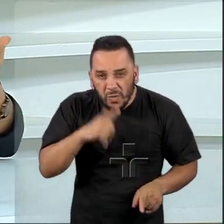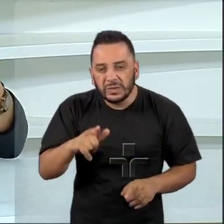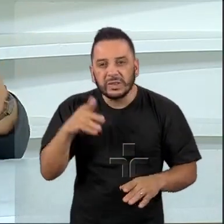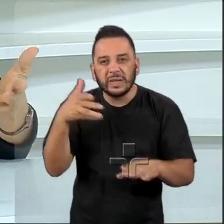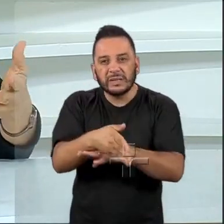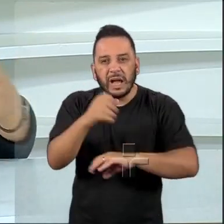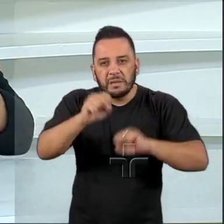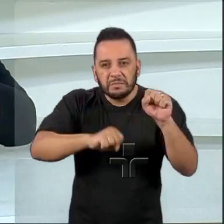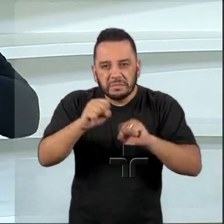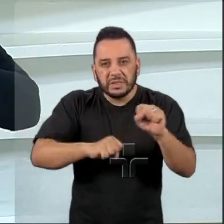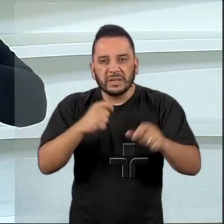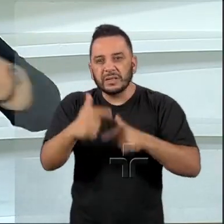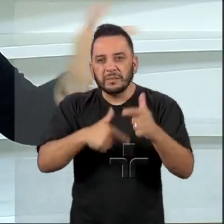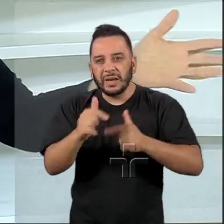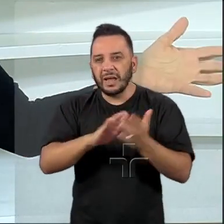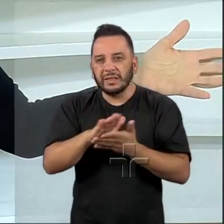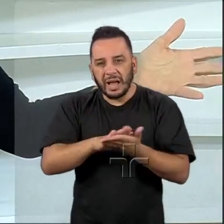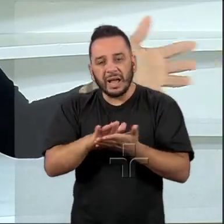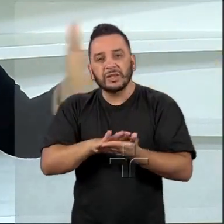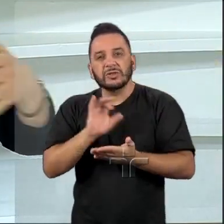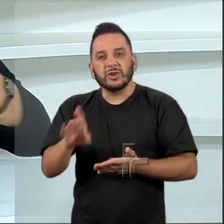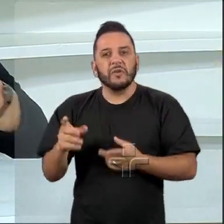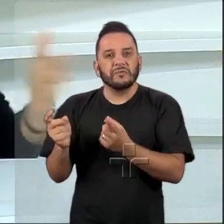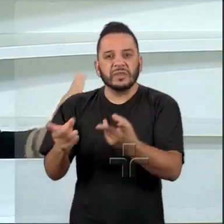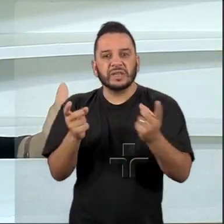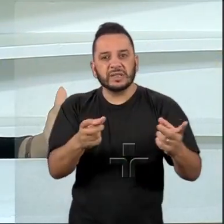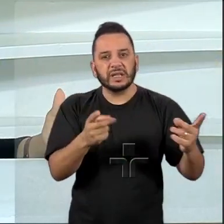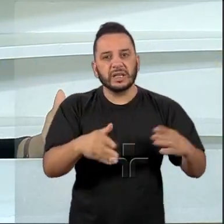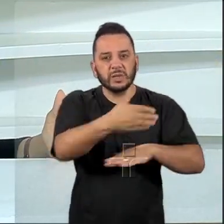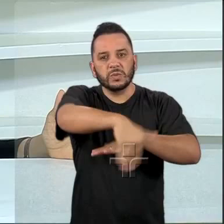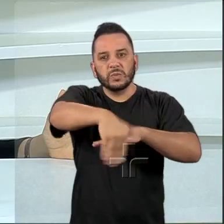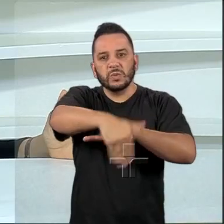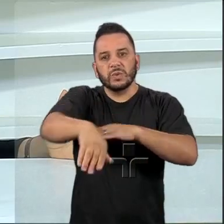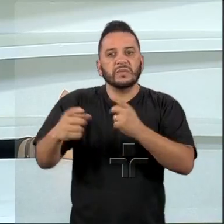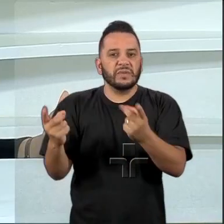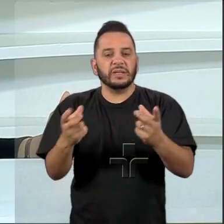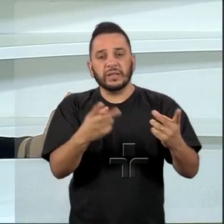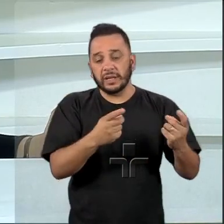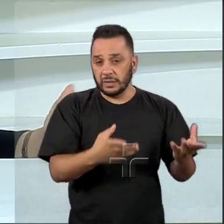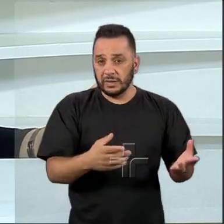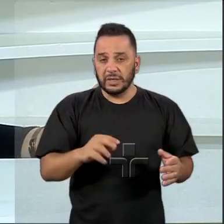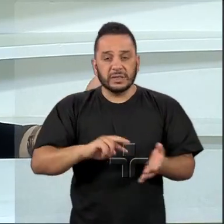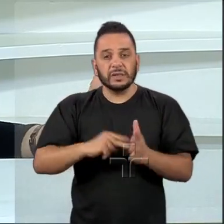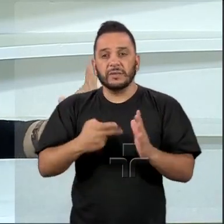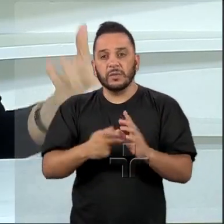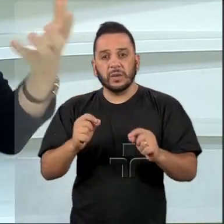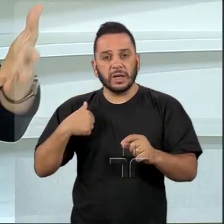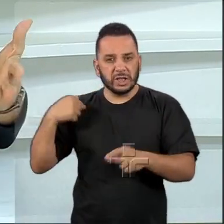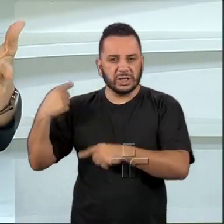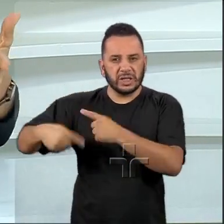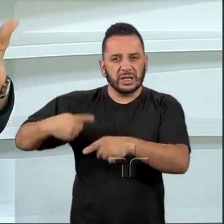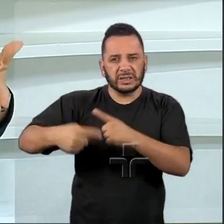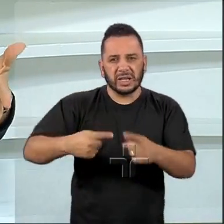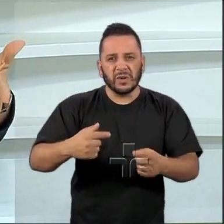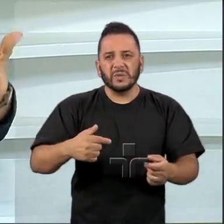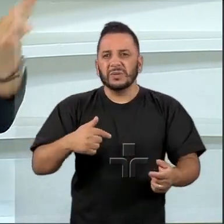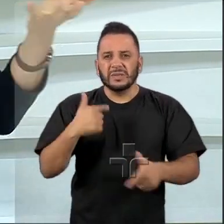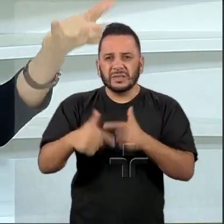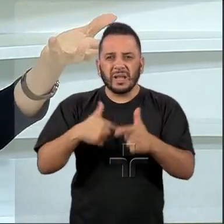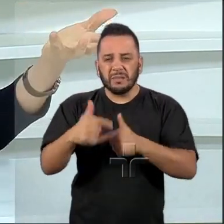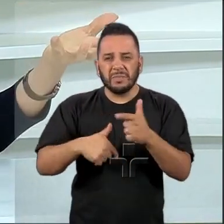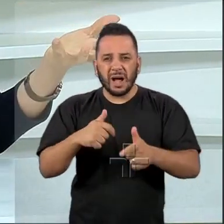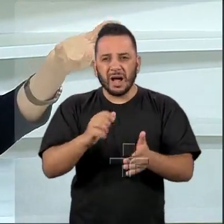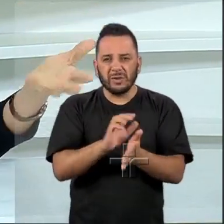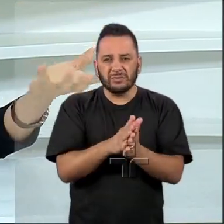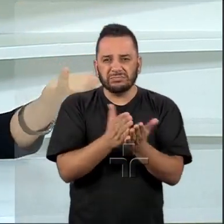Eram ambulantes também, então, gerações fora do mercado de trabalho. Então, quando o eleitor vai lá e